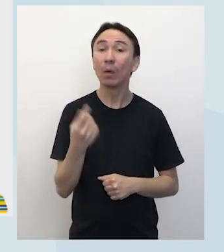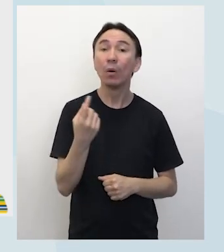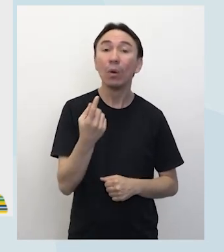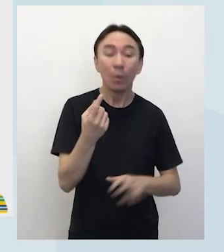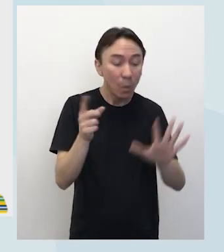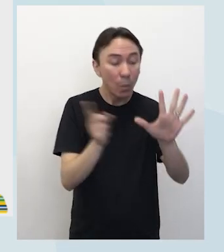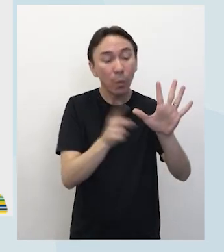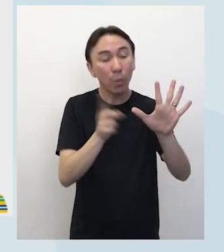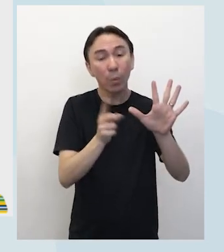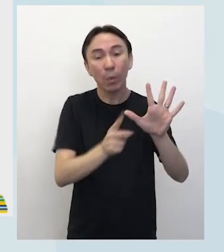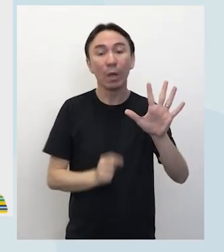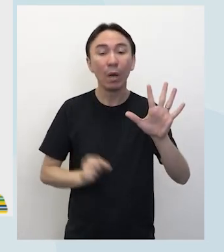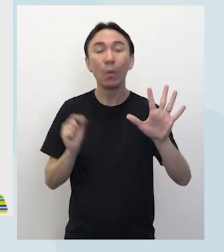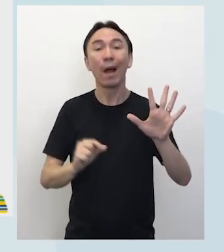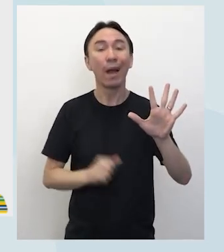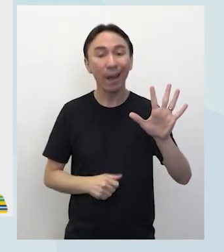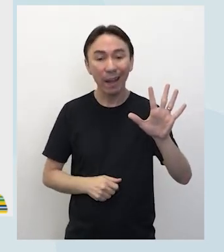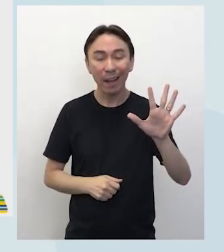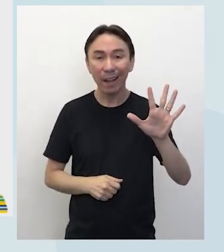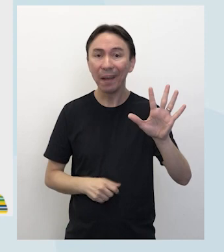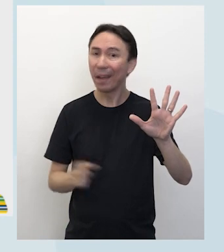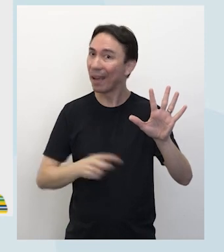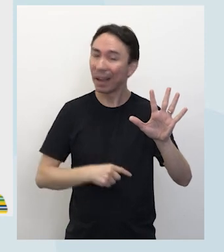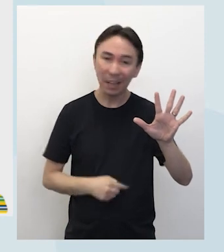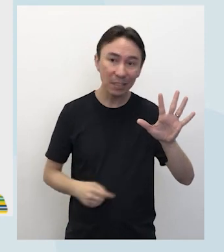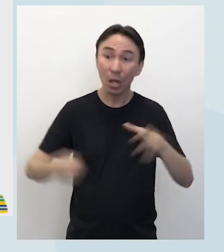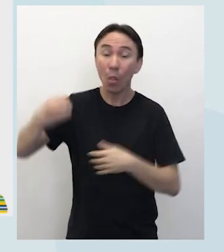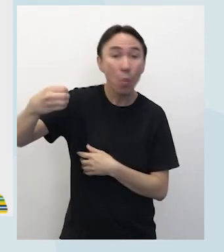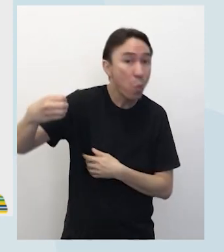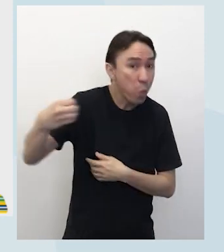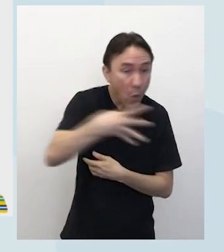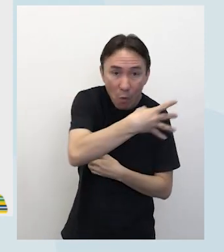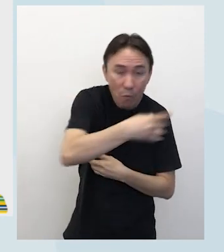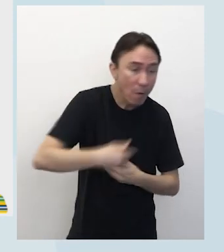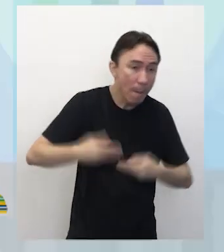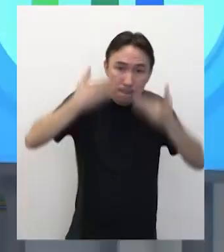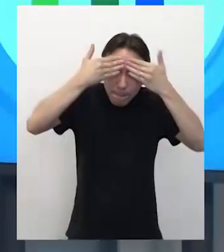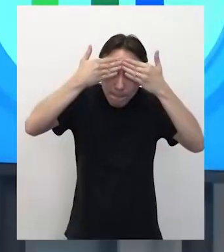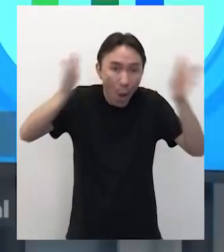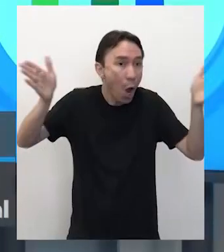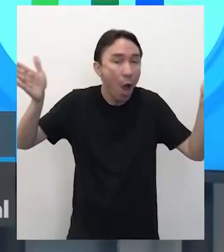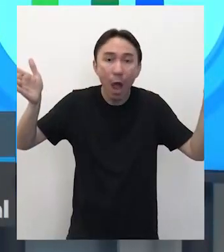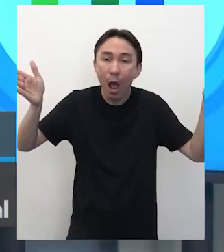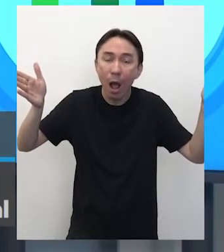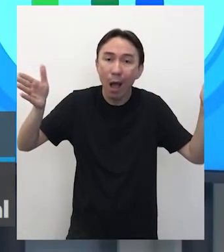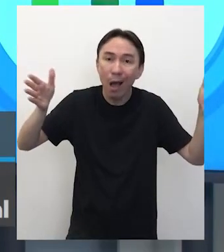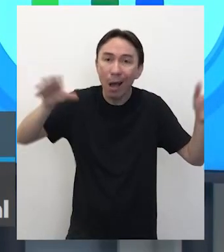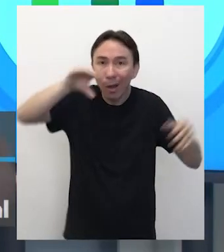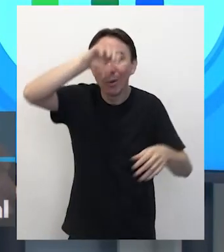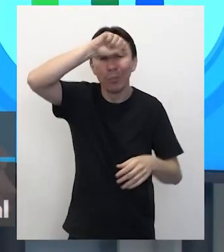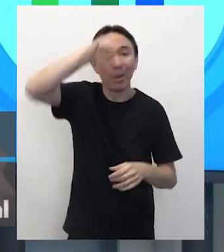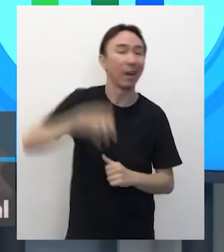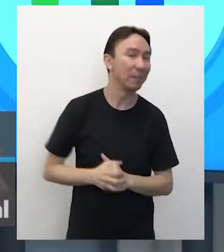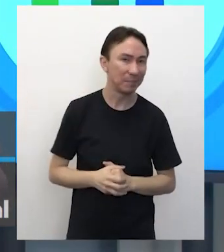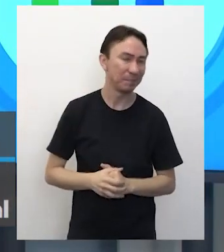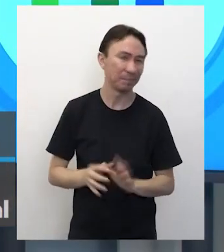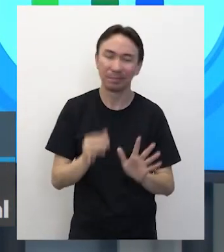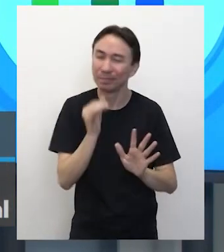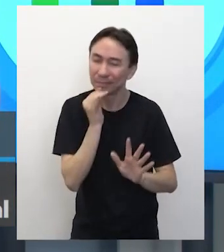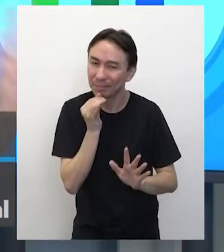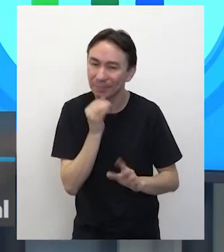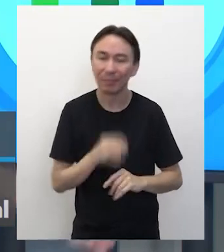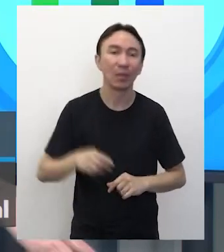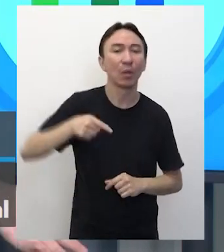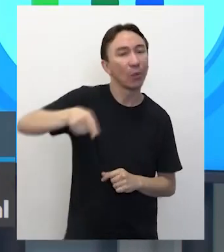ao novo. Porque a gente sabe que na nossa vida as coisas não permanecem sempre as mesmas, né? Quase todo dia a gente